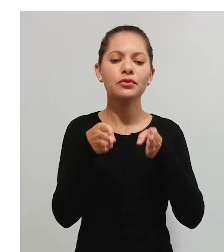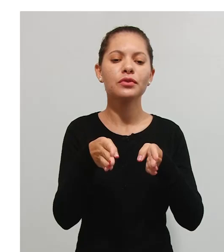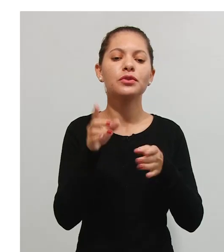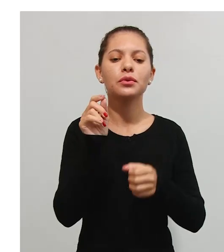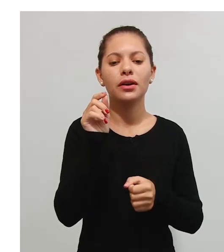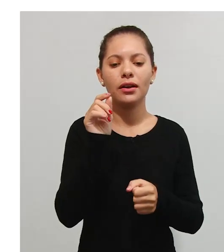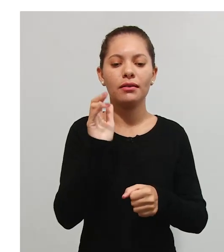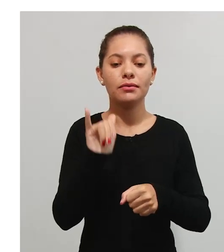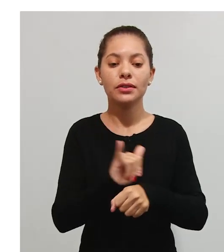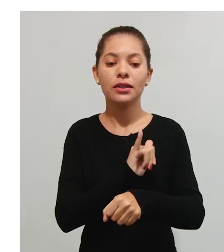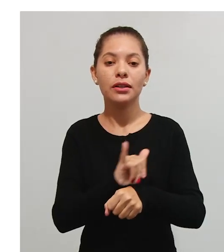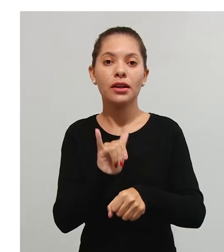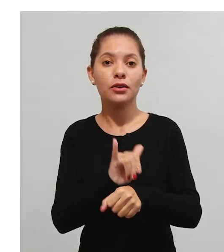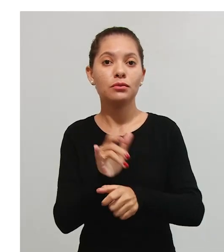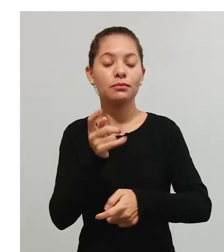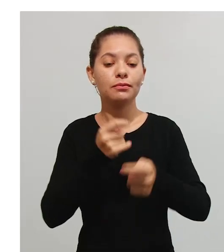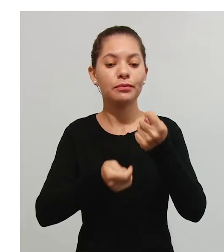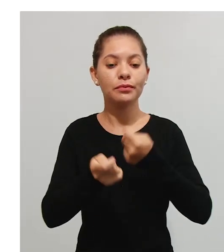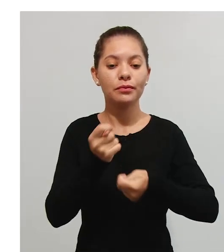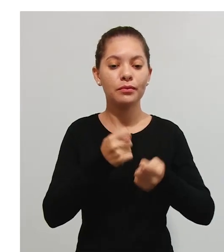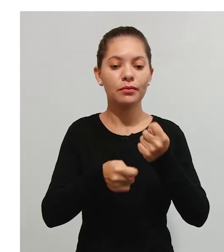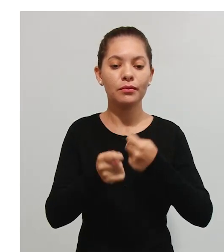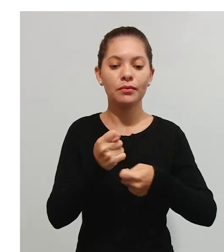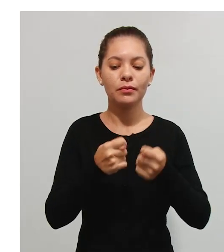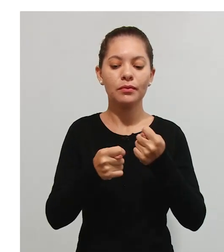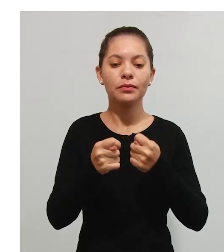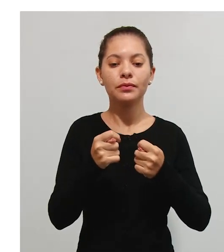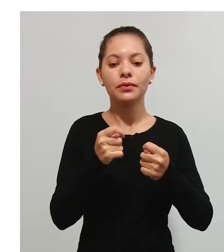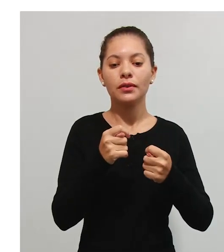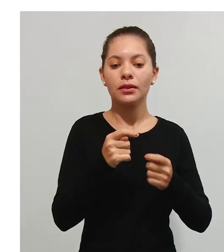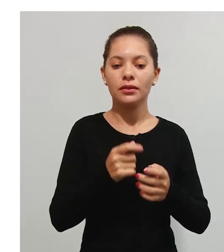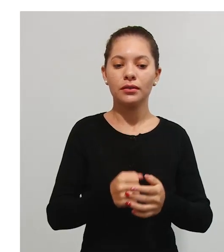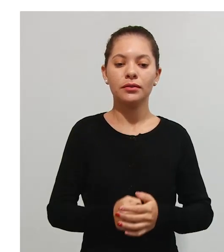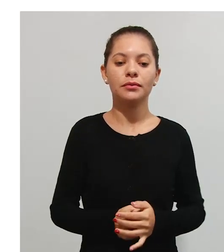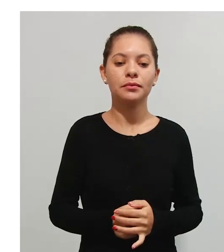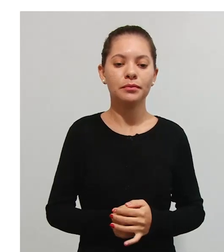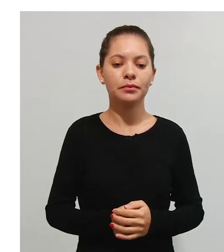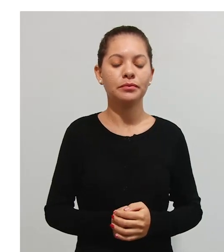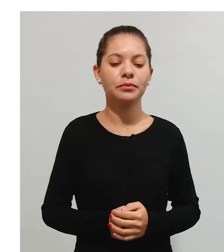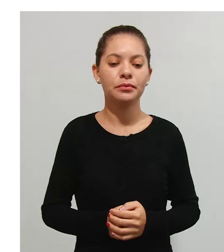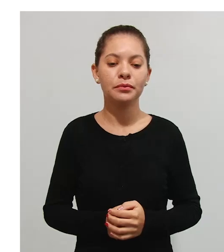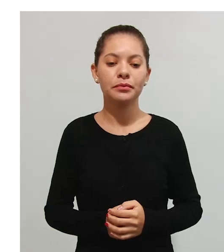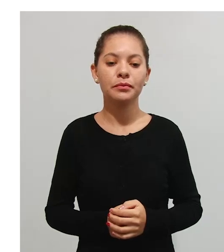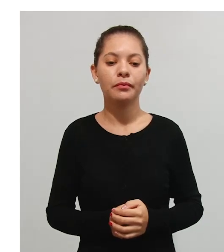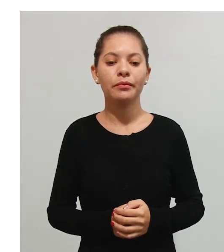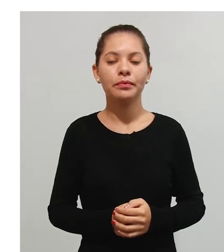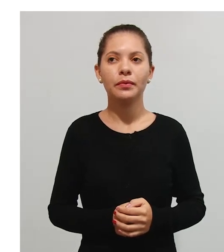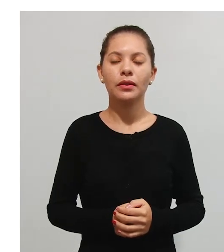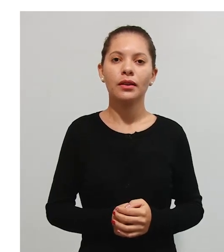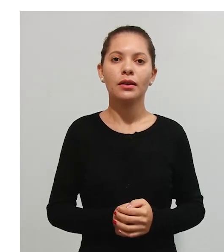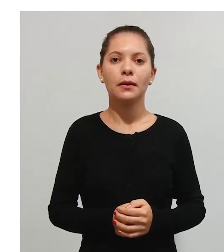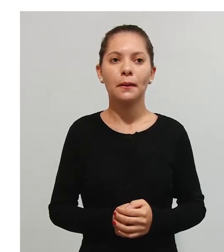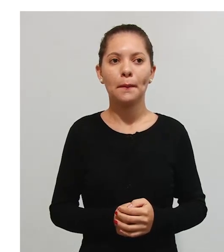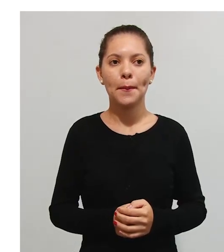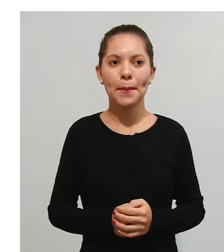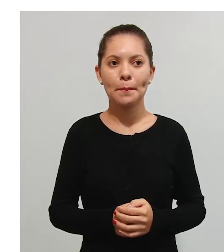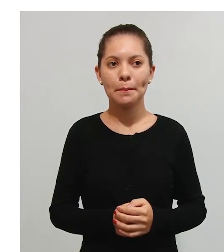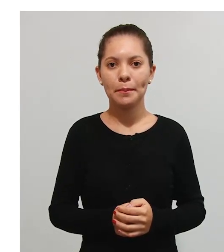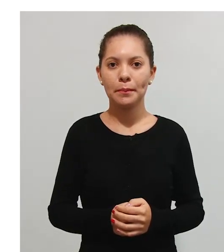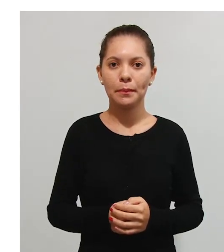visa agregar valor estratégico ao negócio e assim atender expectativas no mercado e